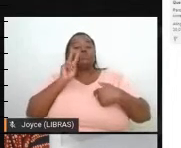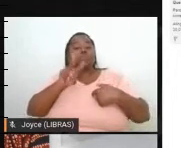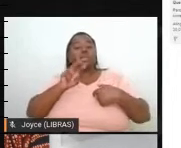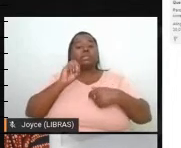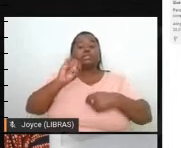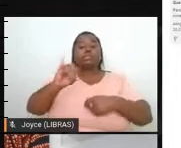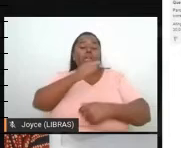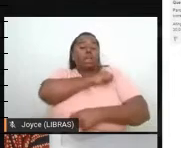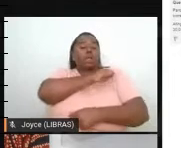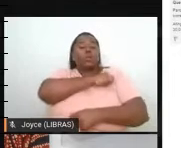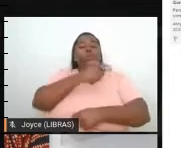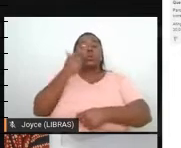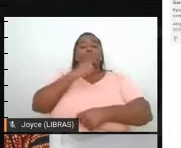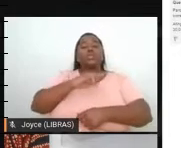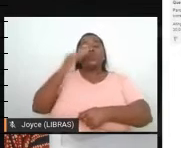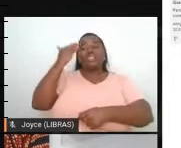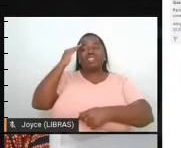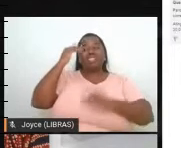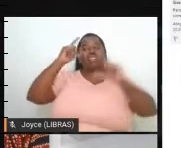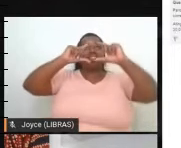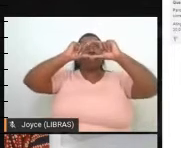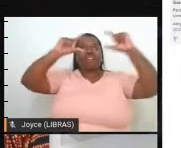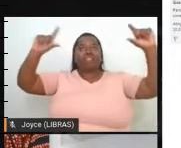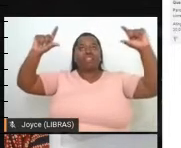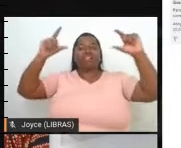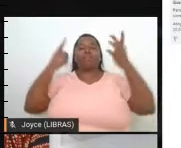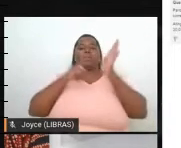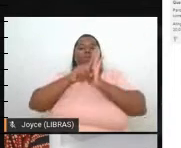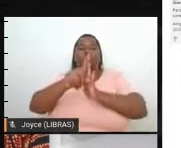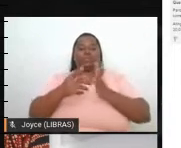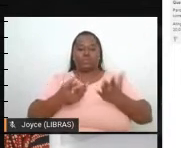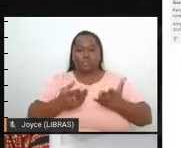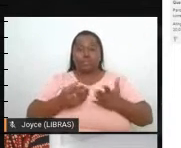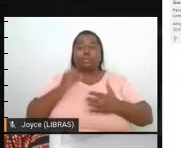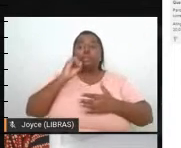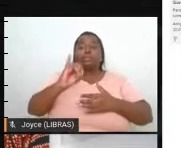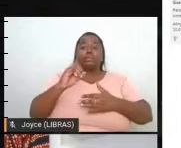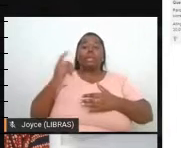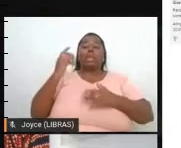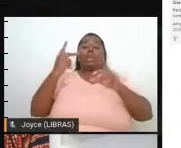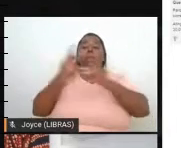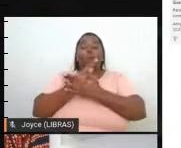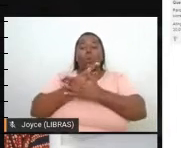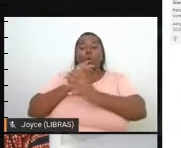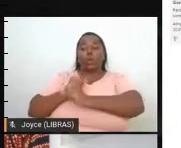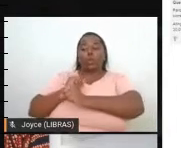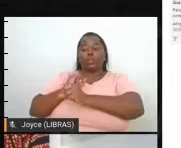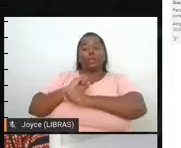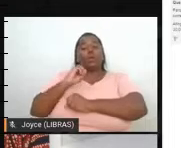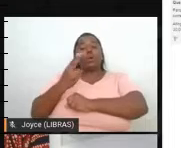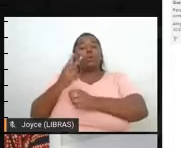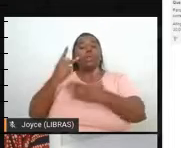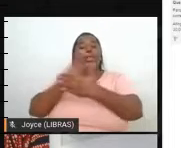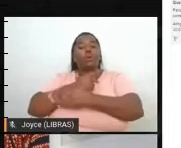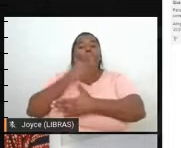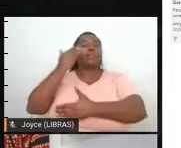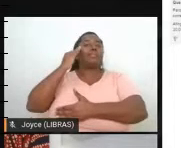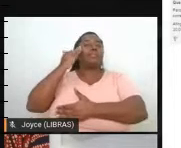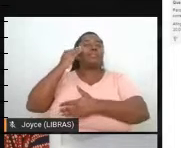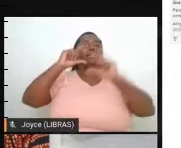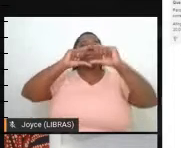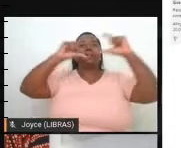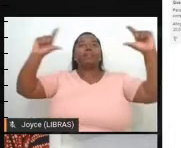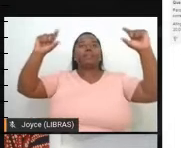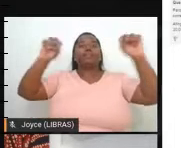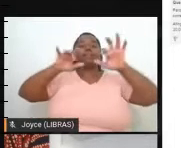entendeu o enunciado, né? Se ele conseguiu interpretar o enunciado. Se ele errou só na conta no final, ou se ele errou na interpretação do enunciado,